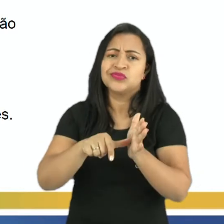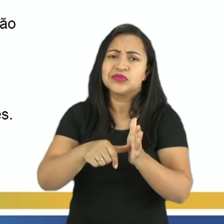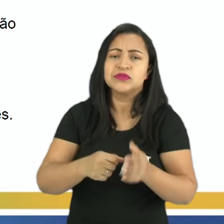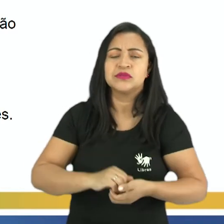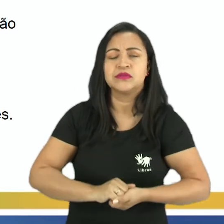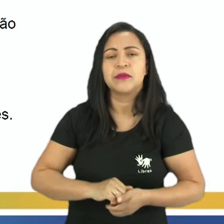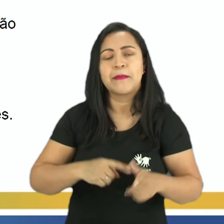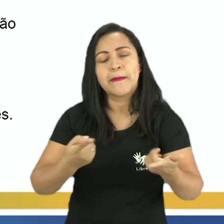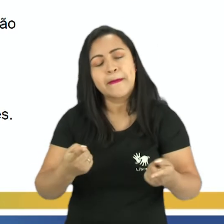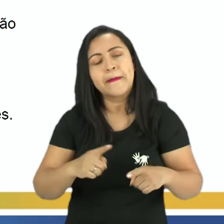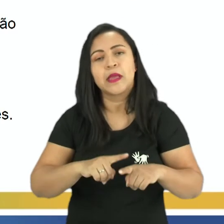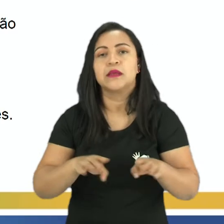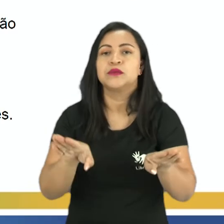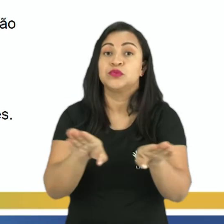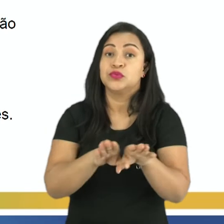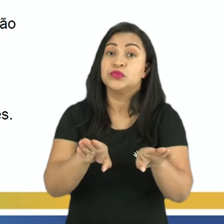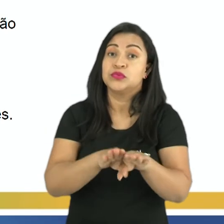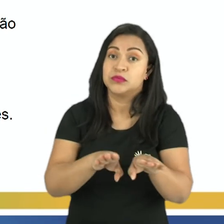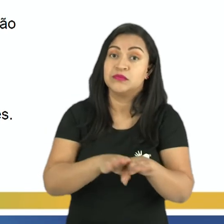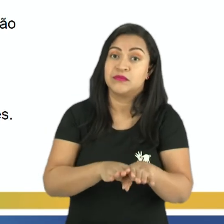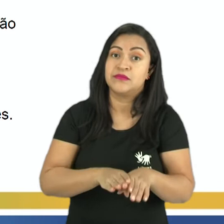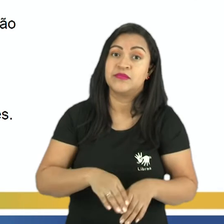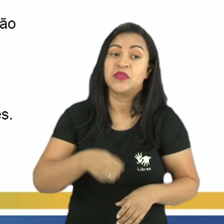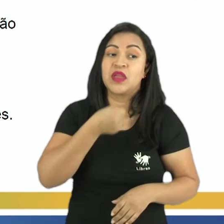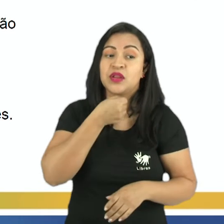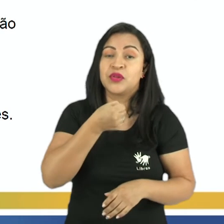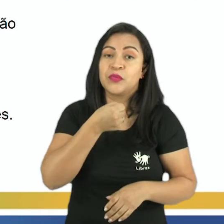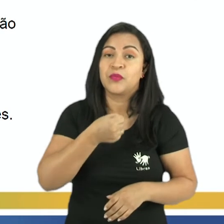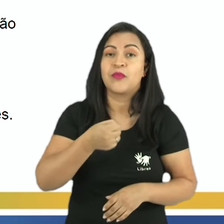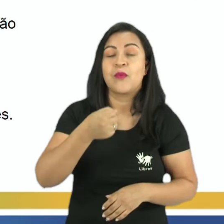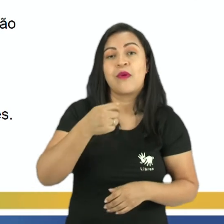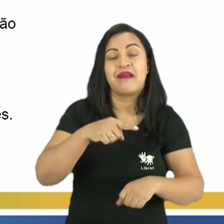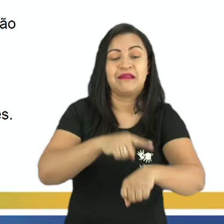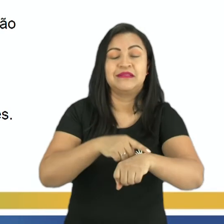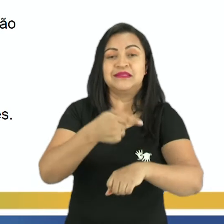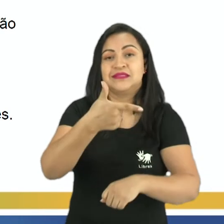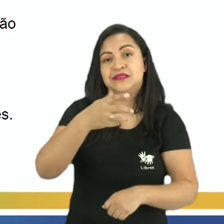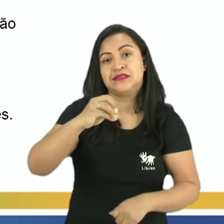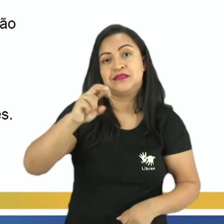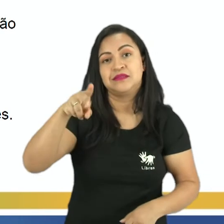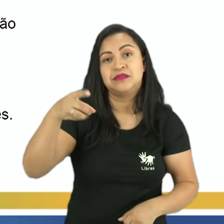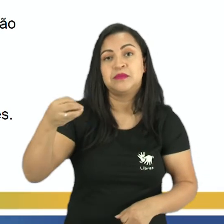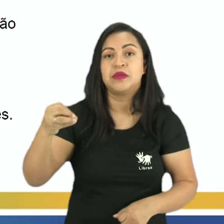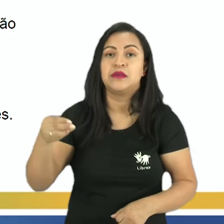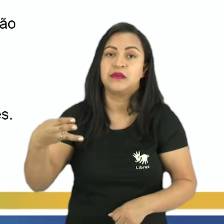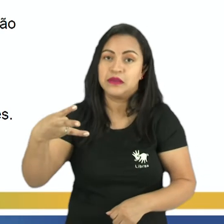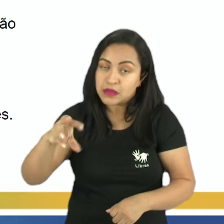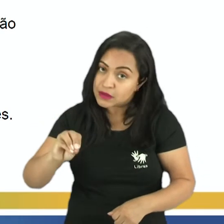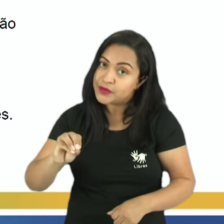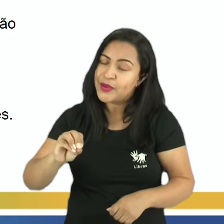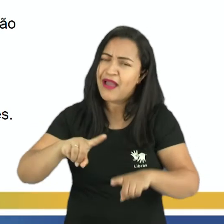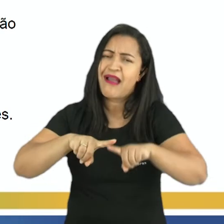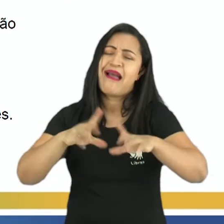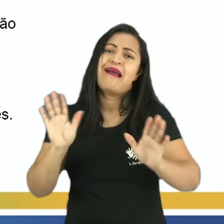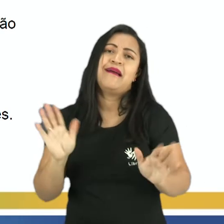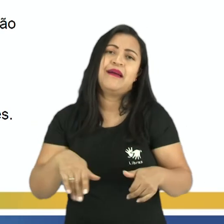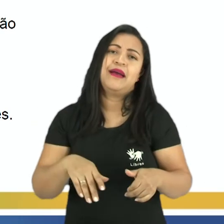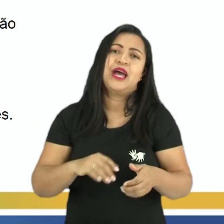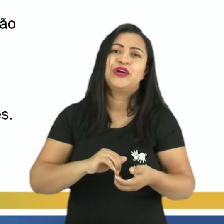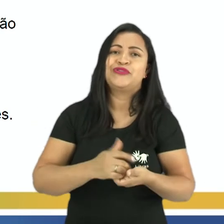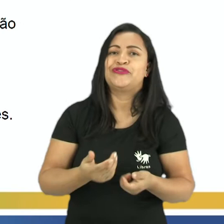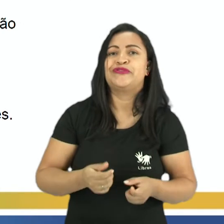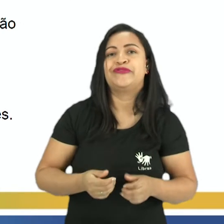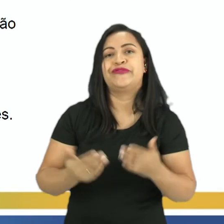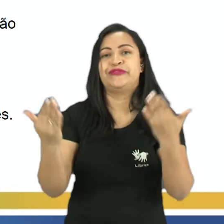Silvia: mas eu também tenho uma entrevista às 10h30. Lúcio: não vai querer me